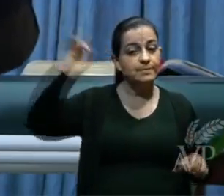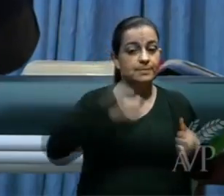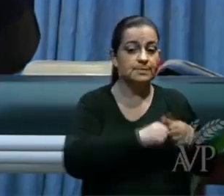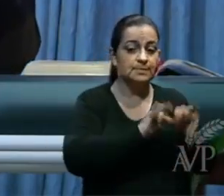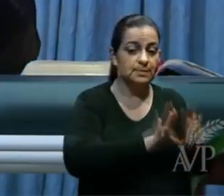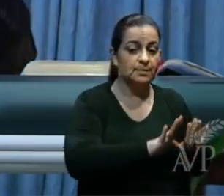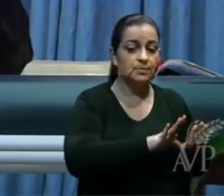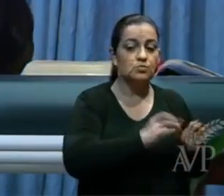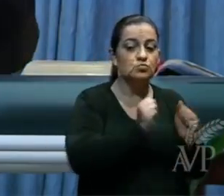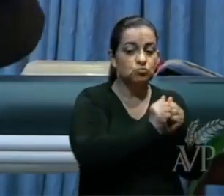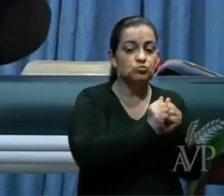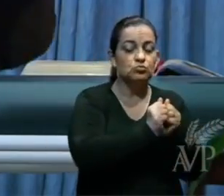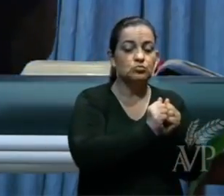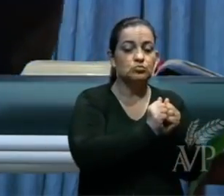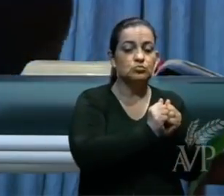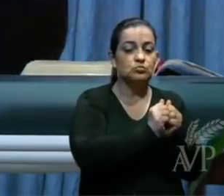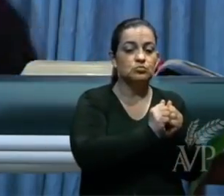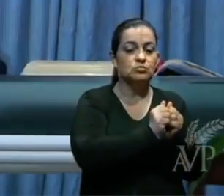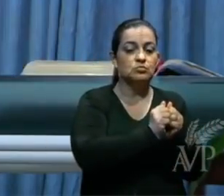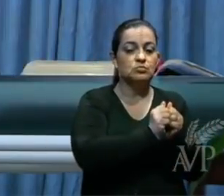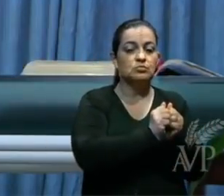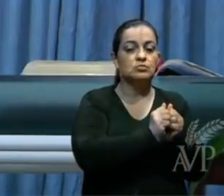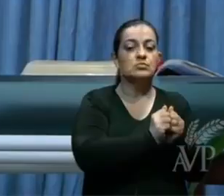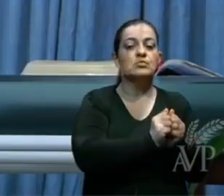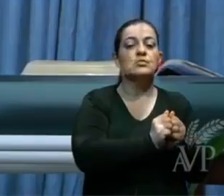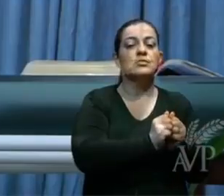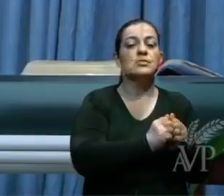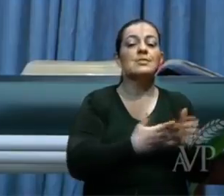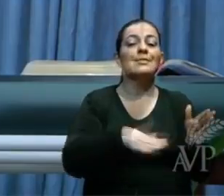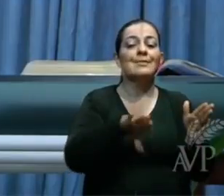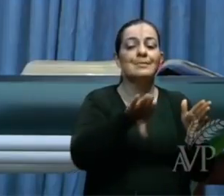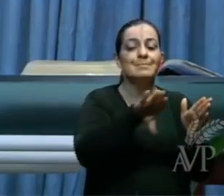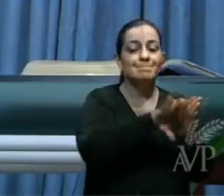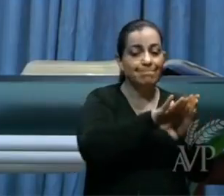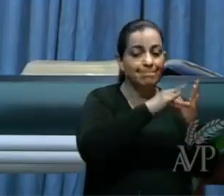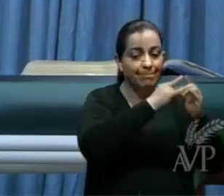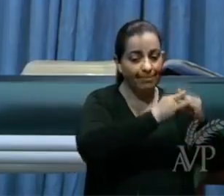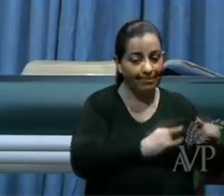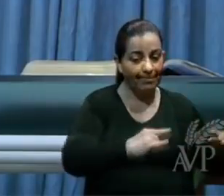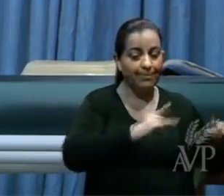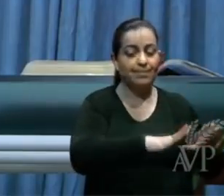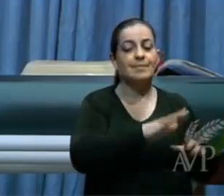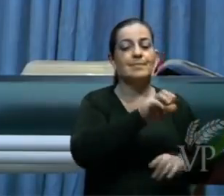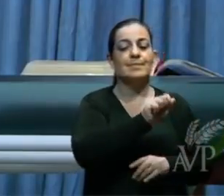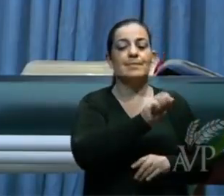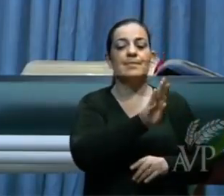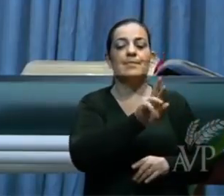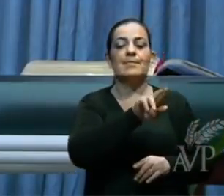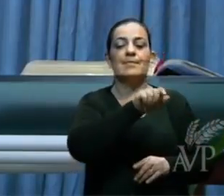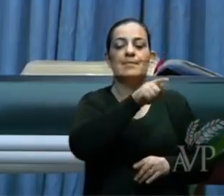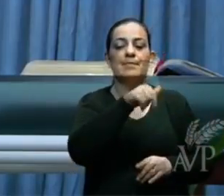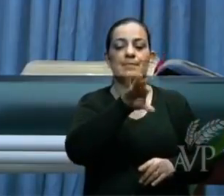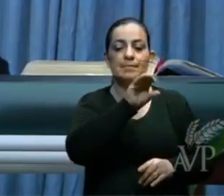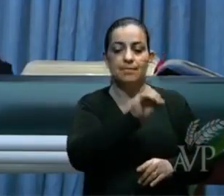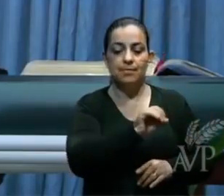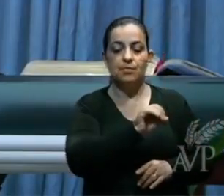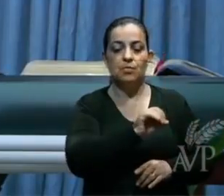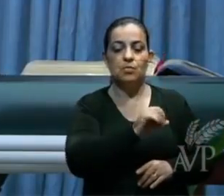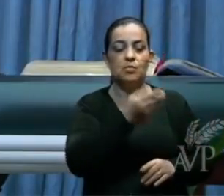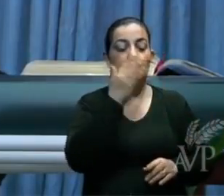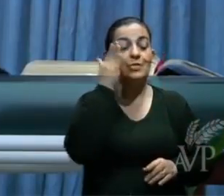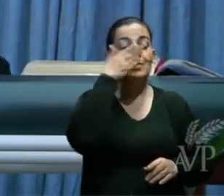além então é de deus foi até a tenda para cumprir a sua palavra de